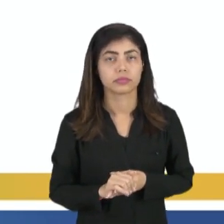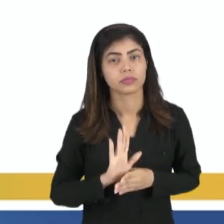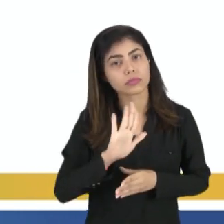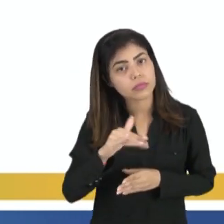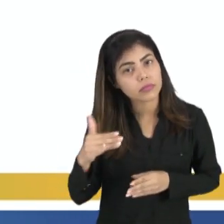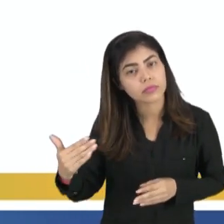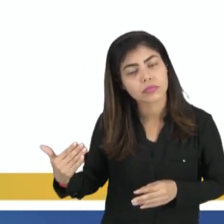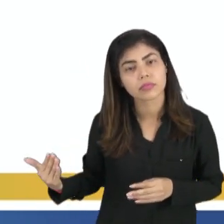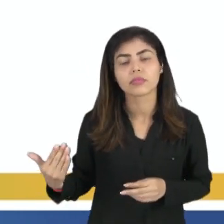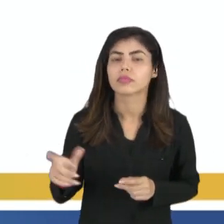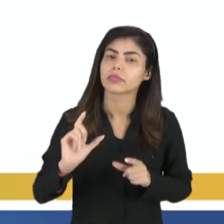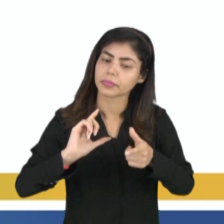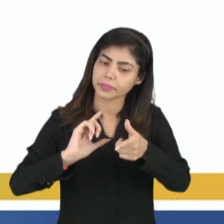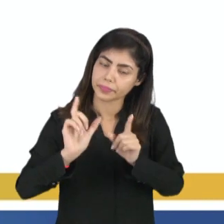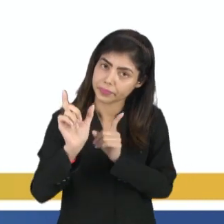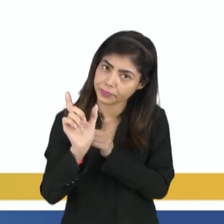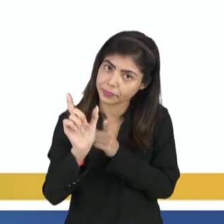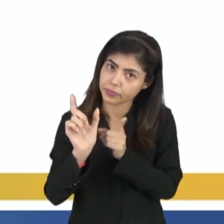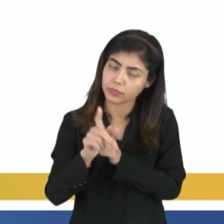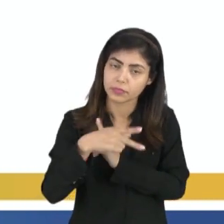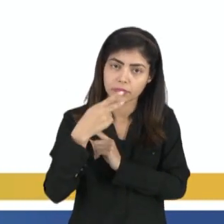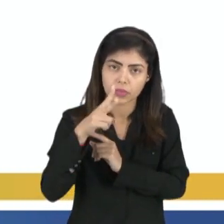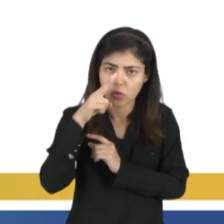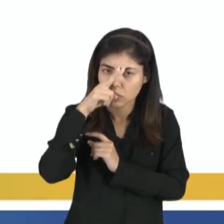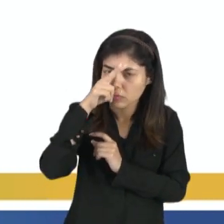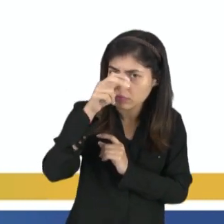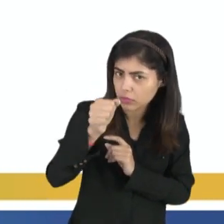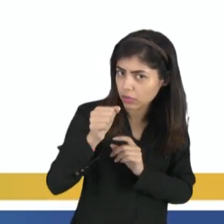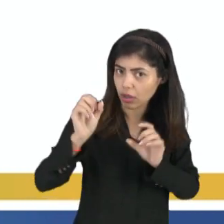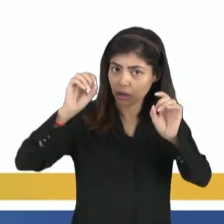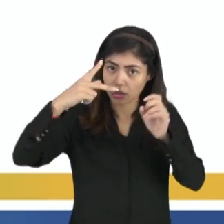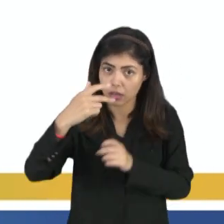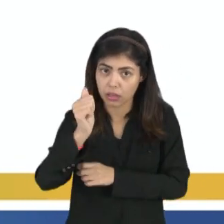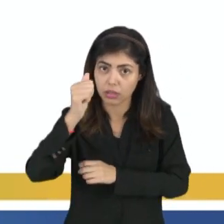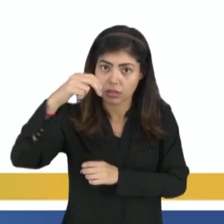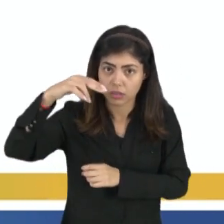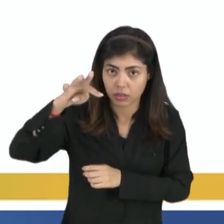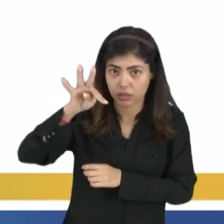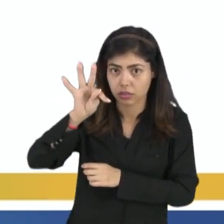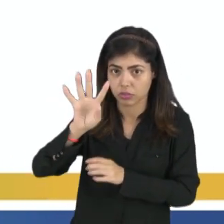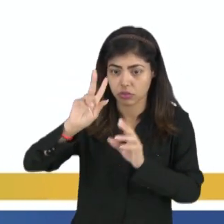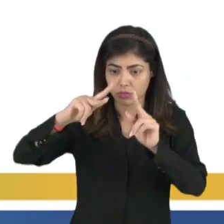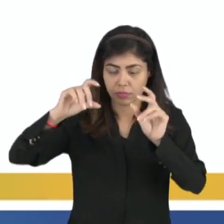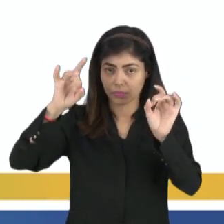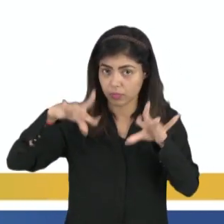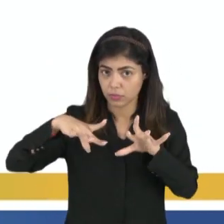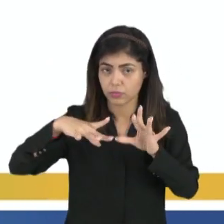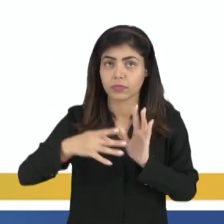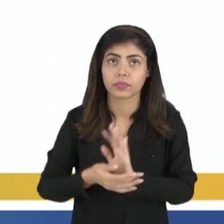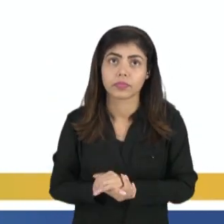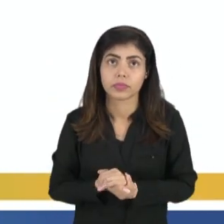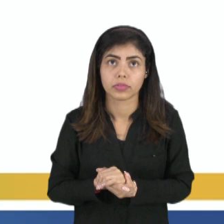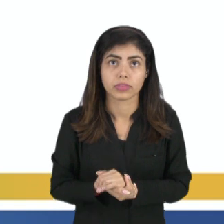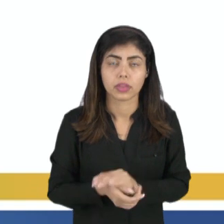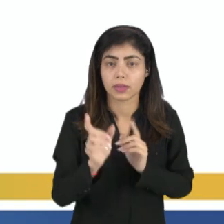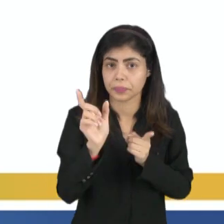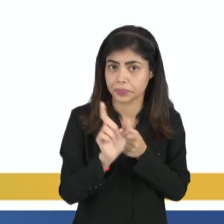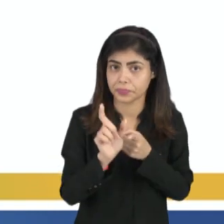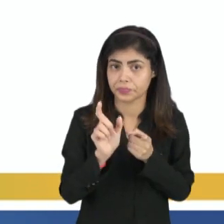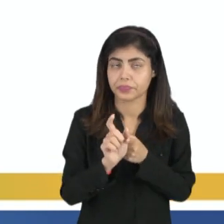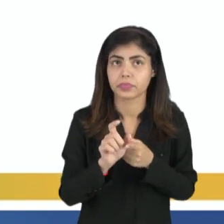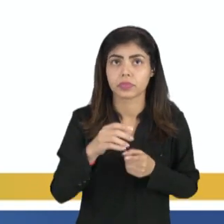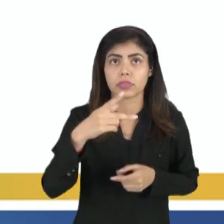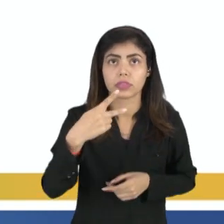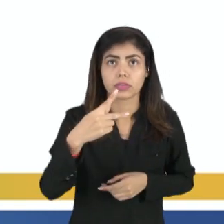quando a sílaba pronunciada com mais força for a antepenúltima agora mudou essa